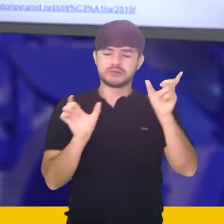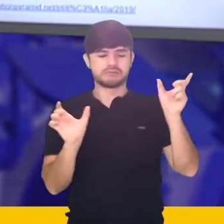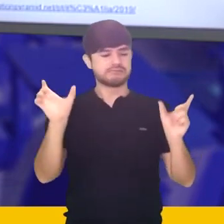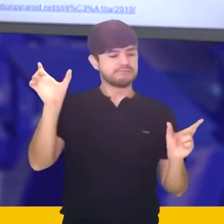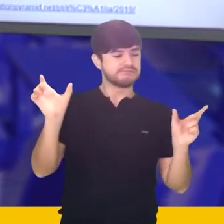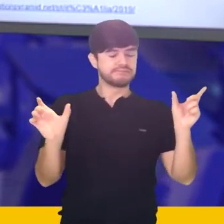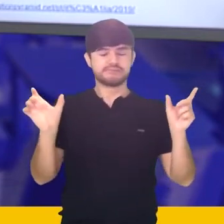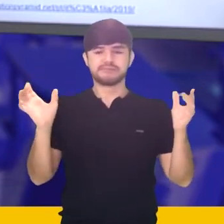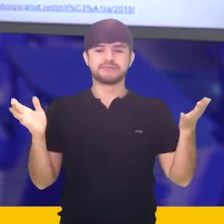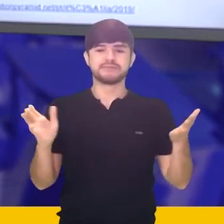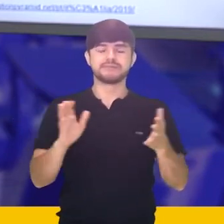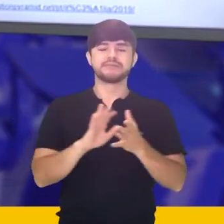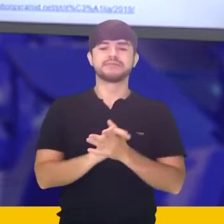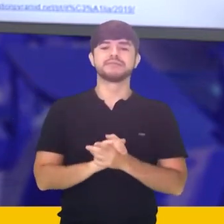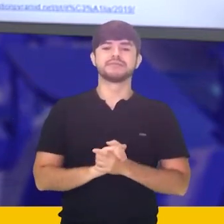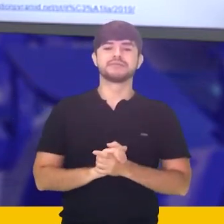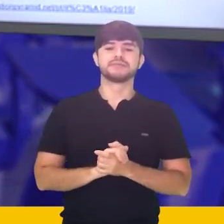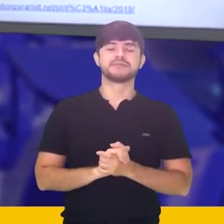tá bom?